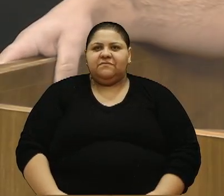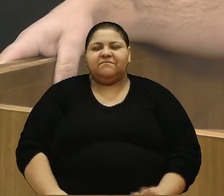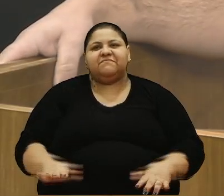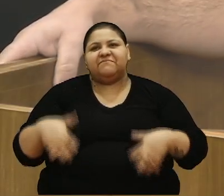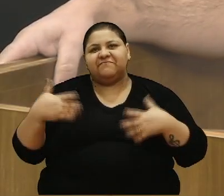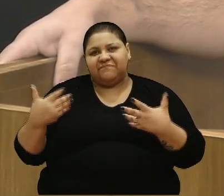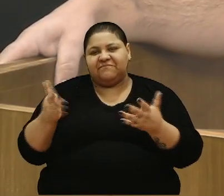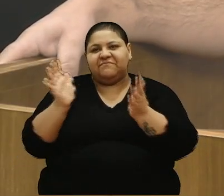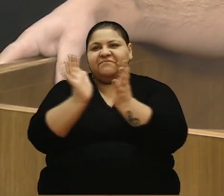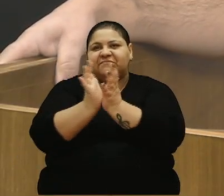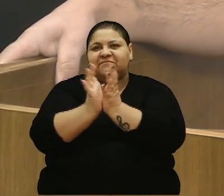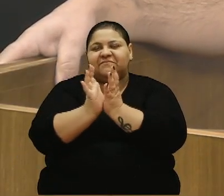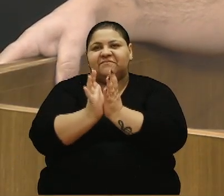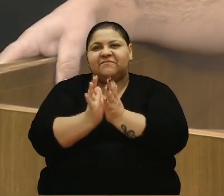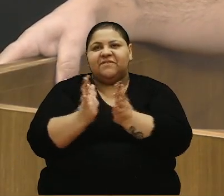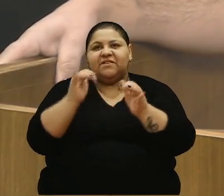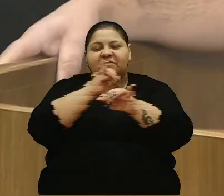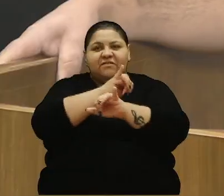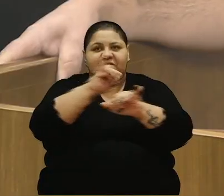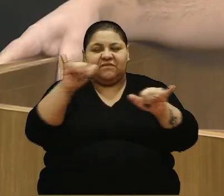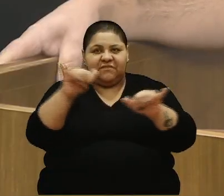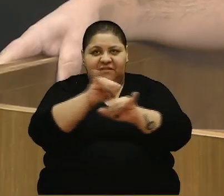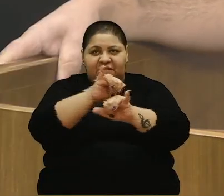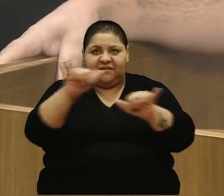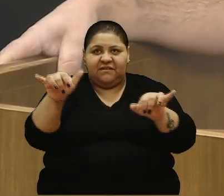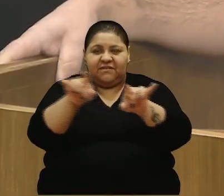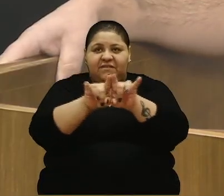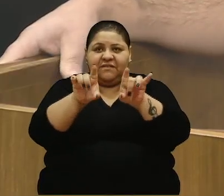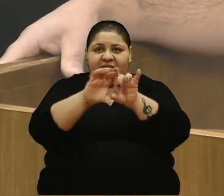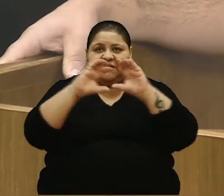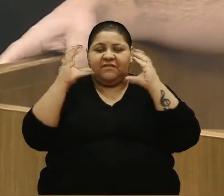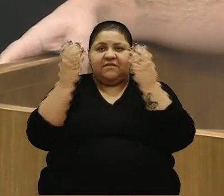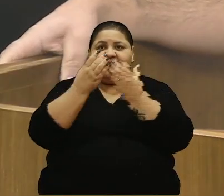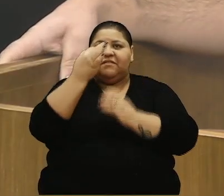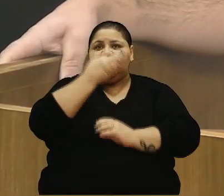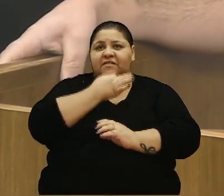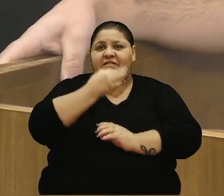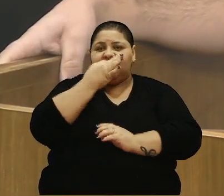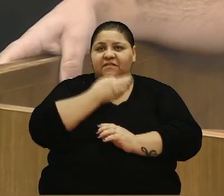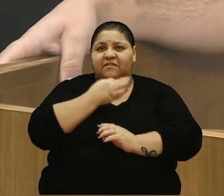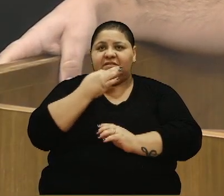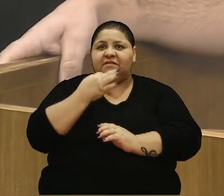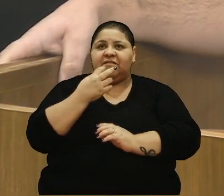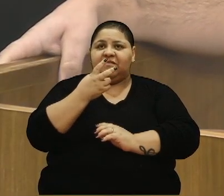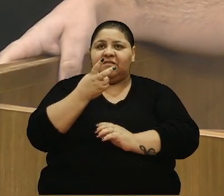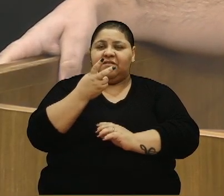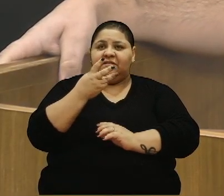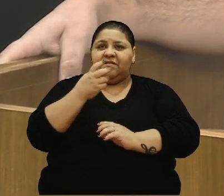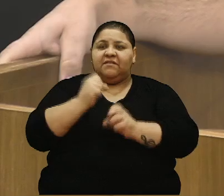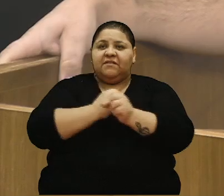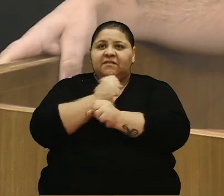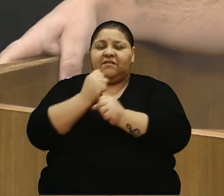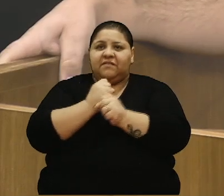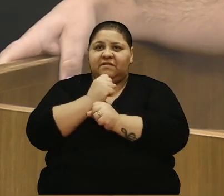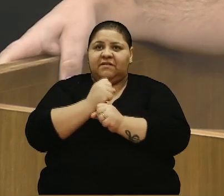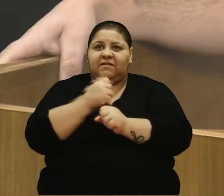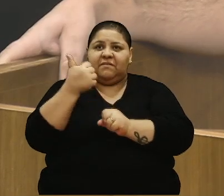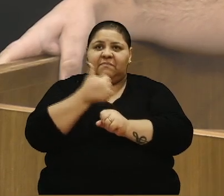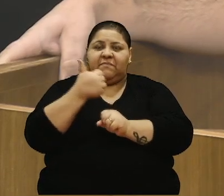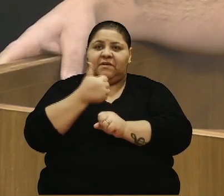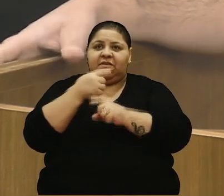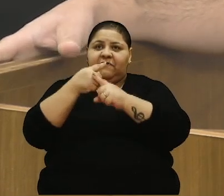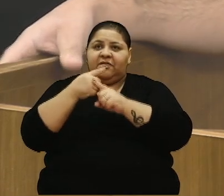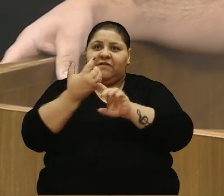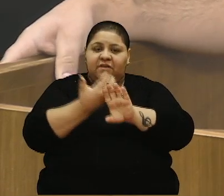Então, colegas, eu venho informar, inclusive, para a comunidade de Caxias, nesses meus 13 anos de mandato, é a primeira vez que eu me licencio, né,